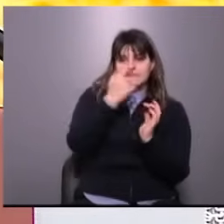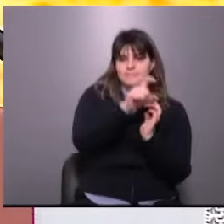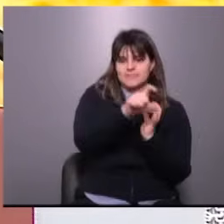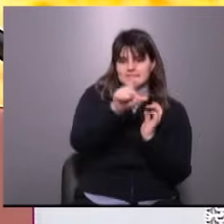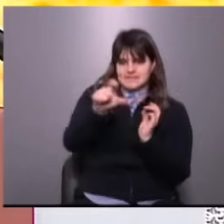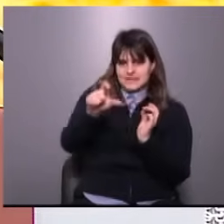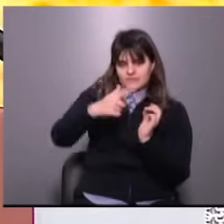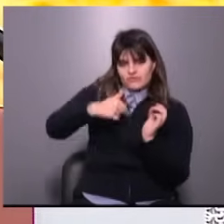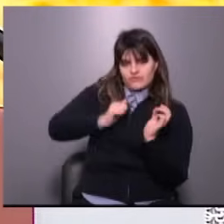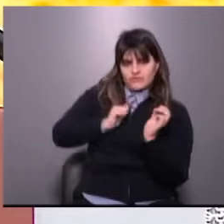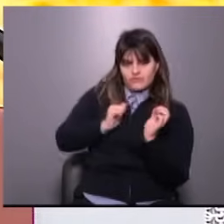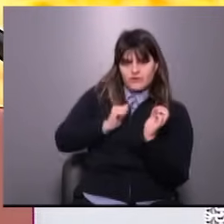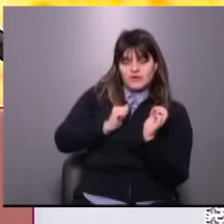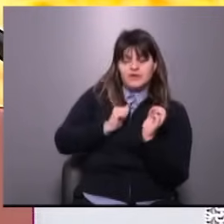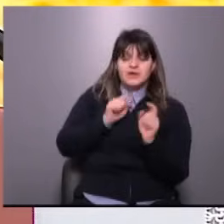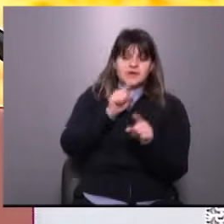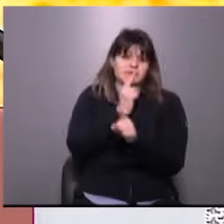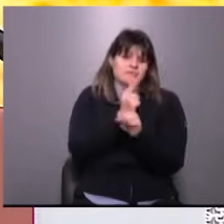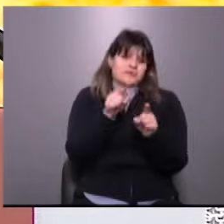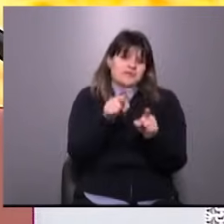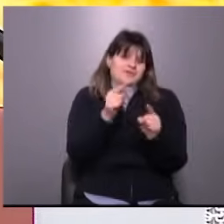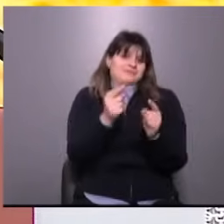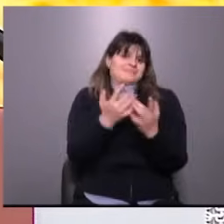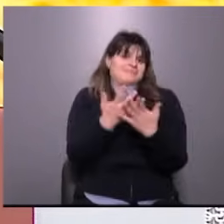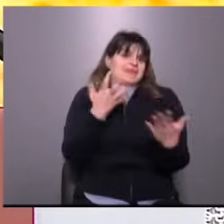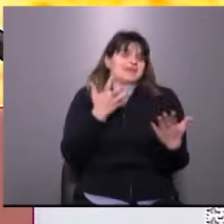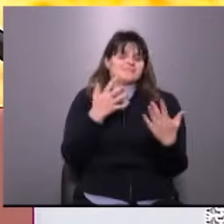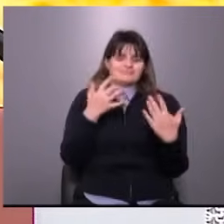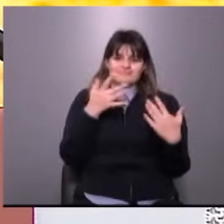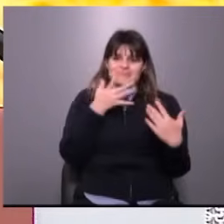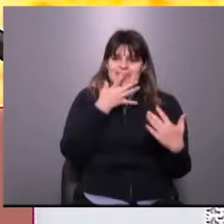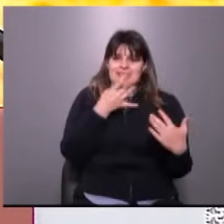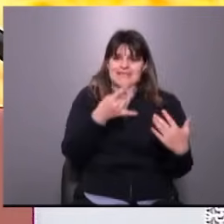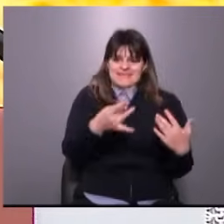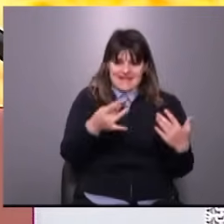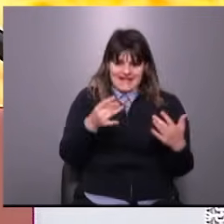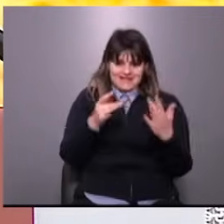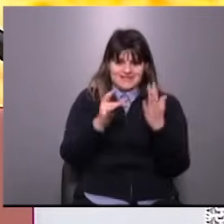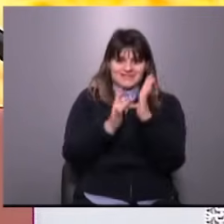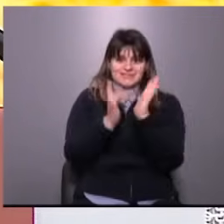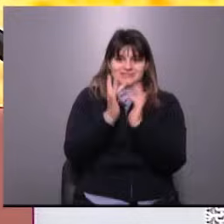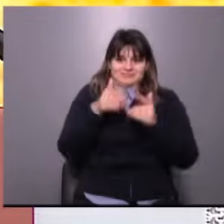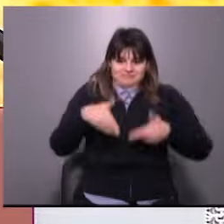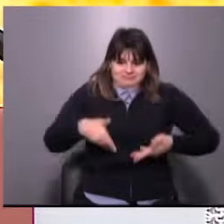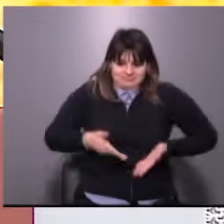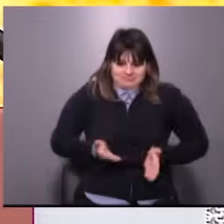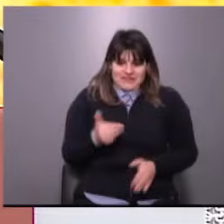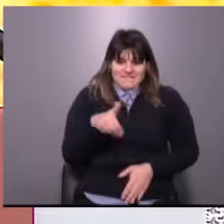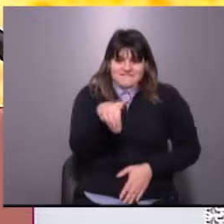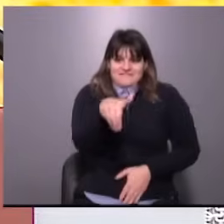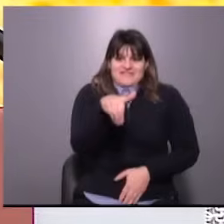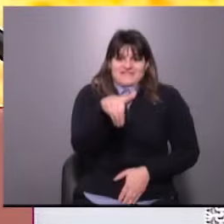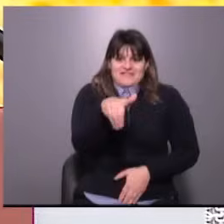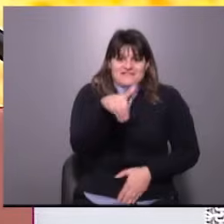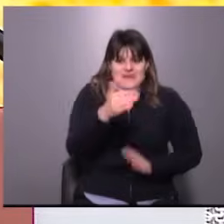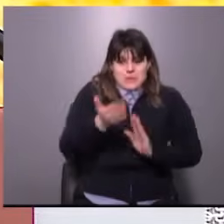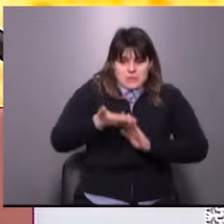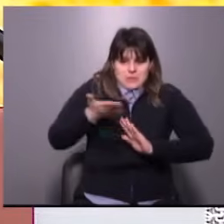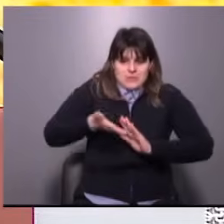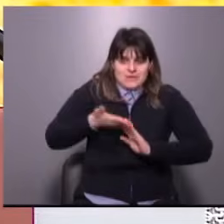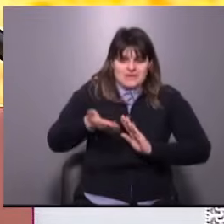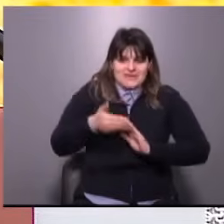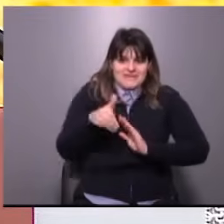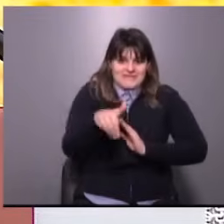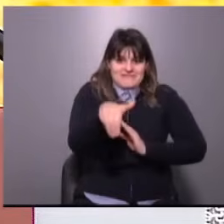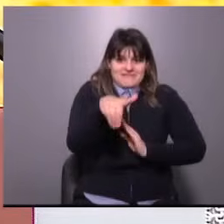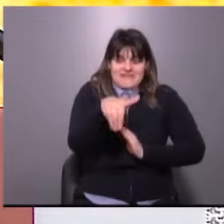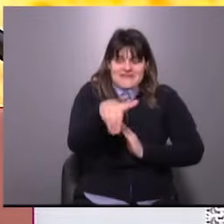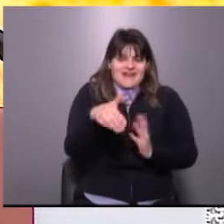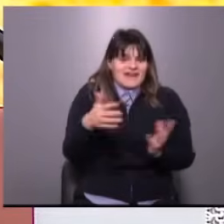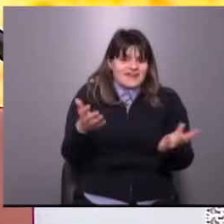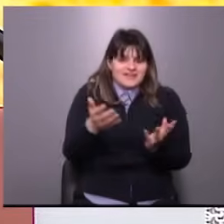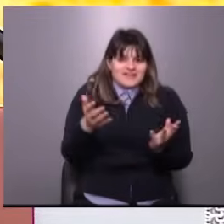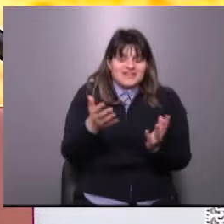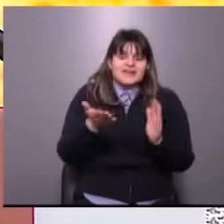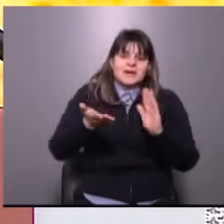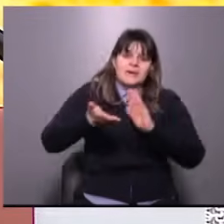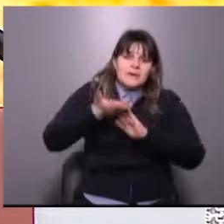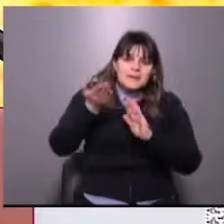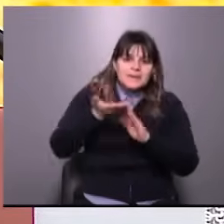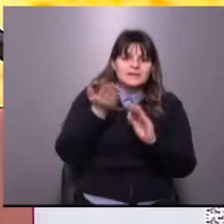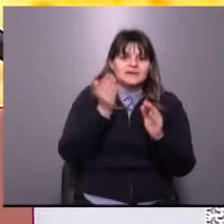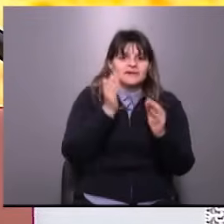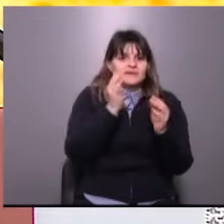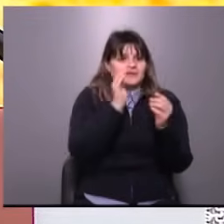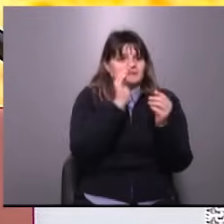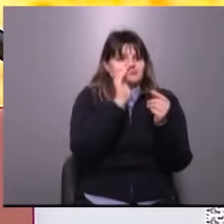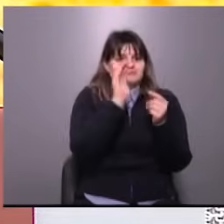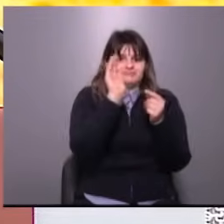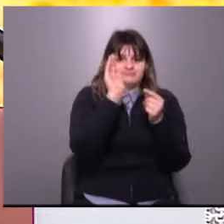presépios. É também sinal de que o Natal está próximo, muito próximo, e sinal da urgência